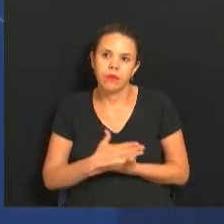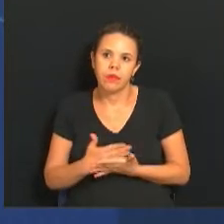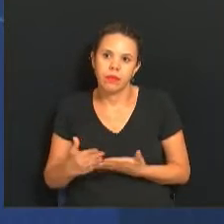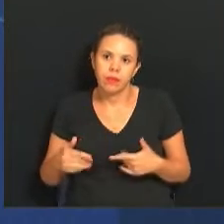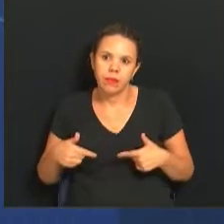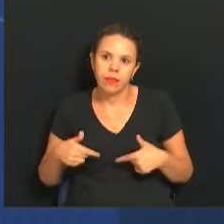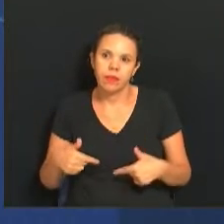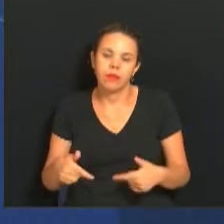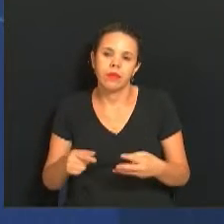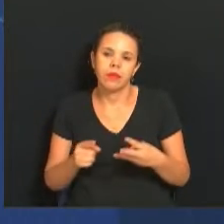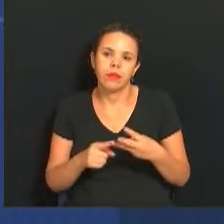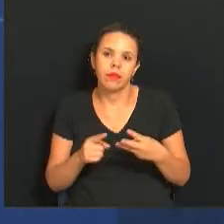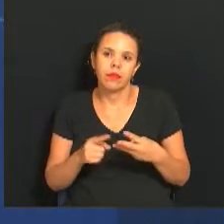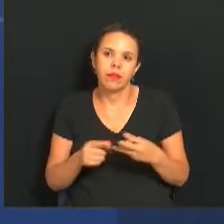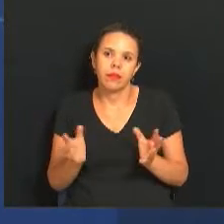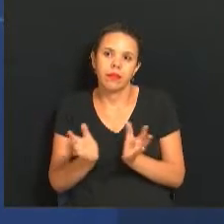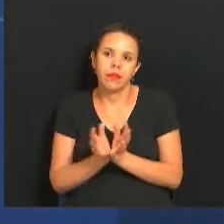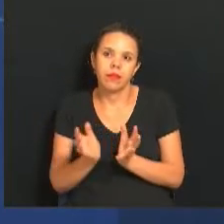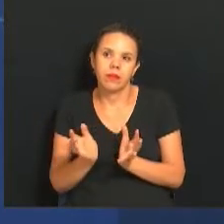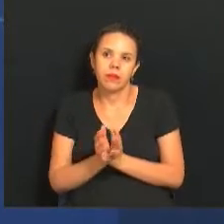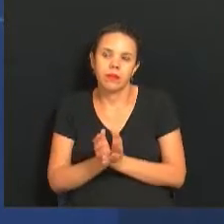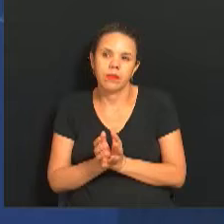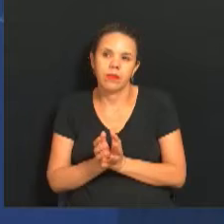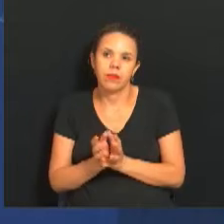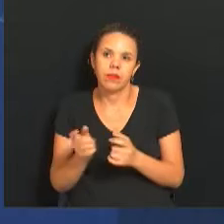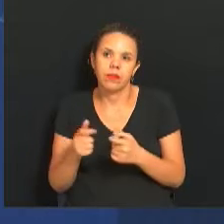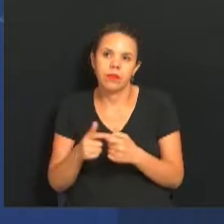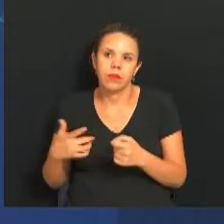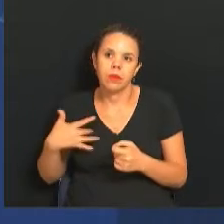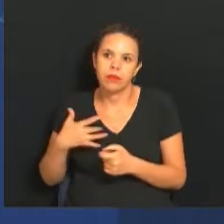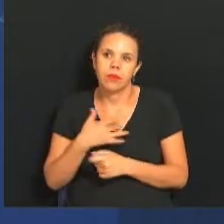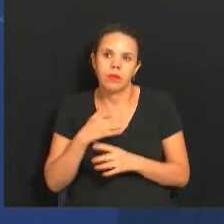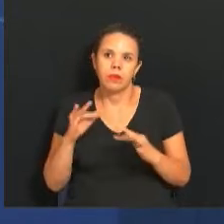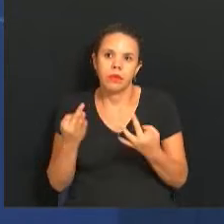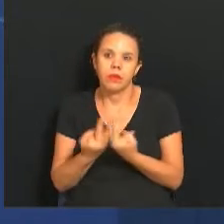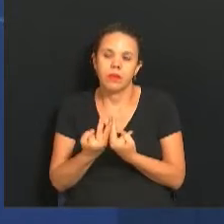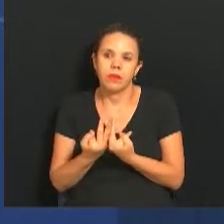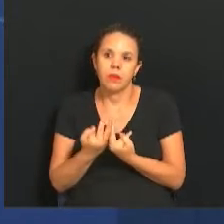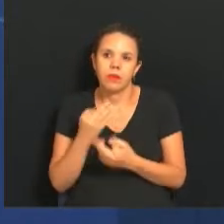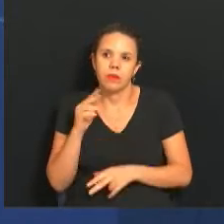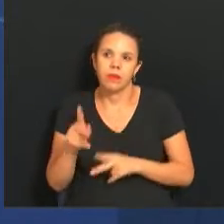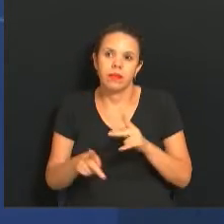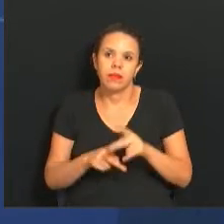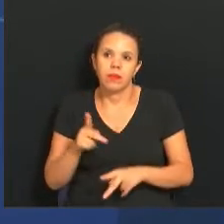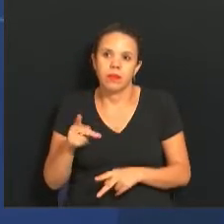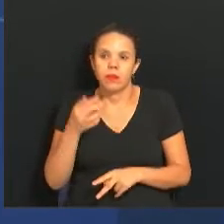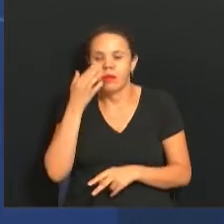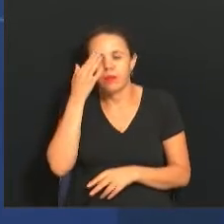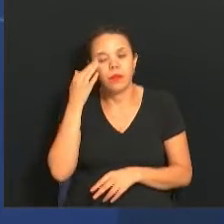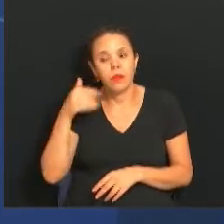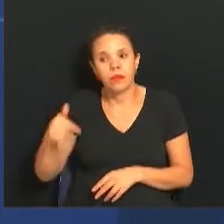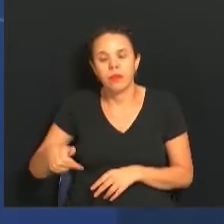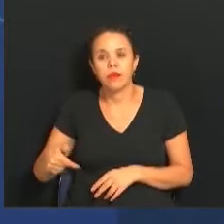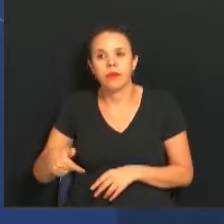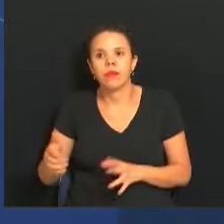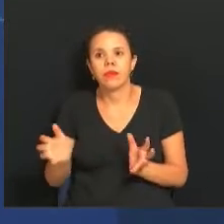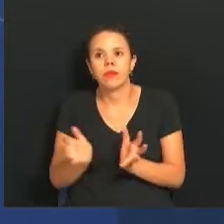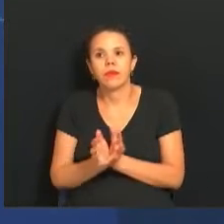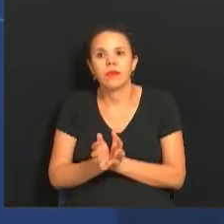a terceira turma de residência em saúde da família e comunidade e a sétima da